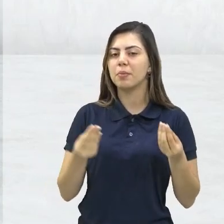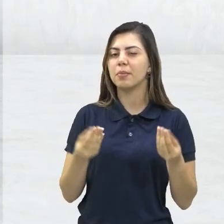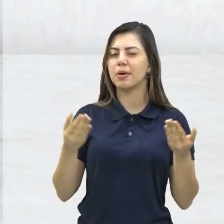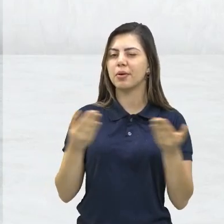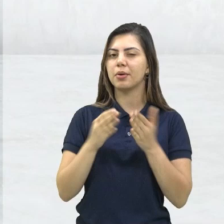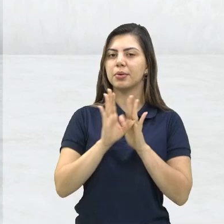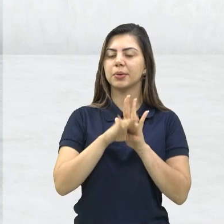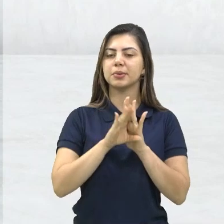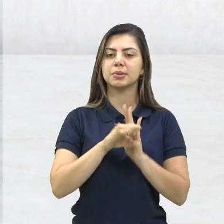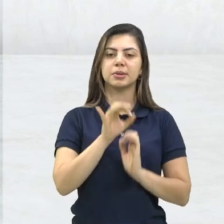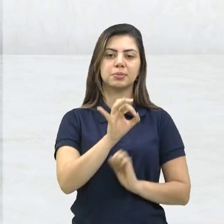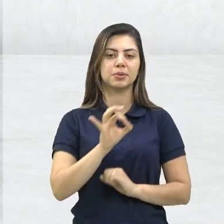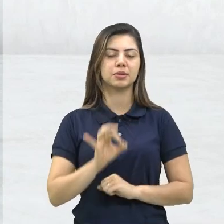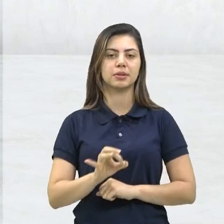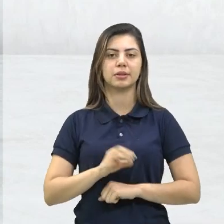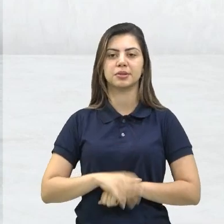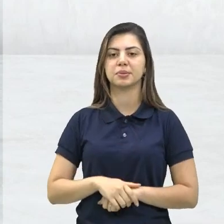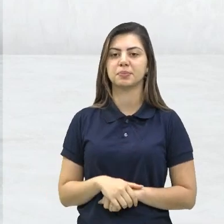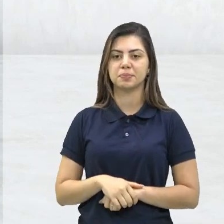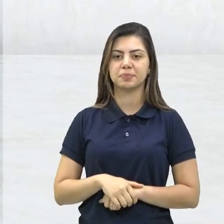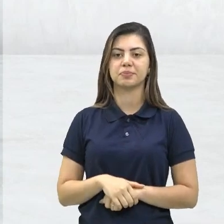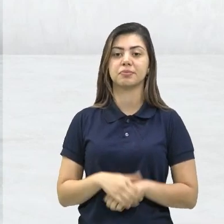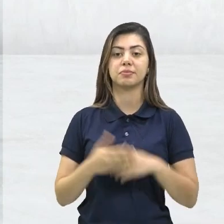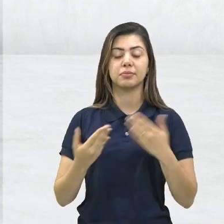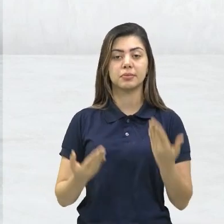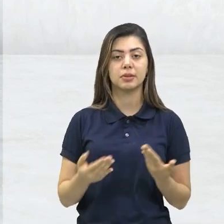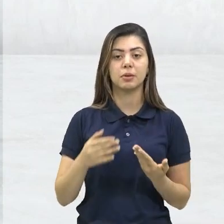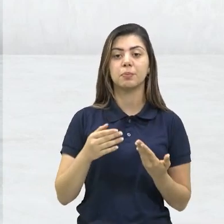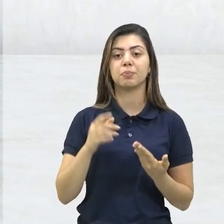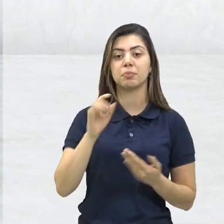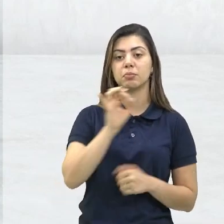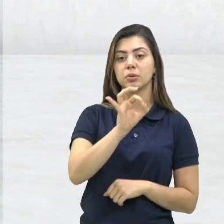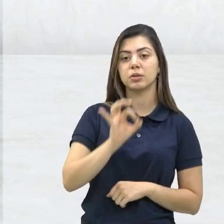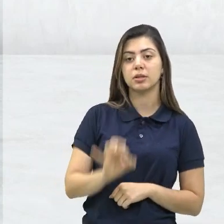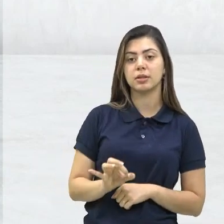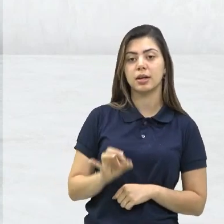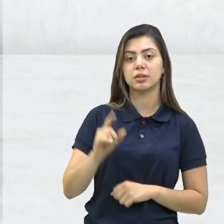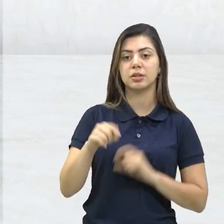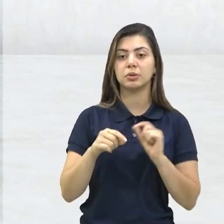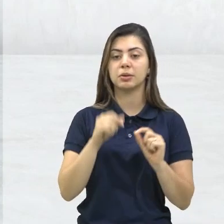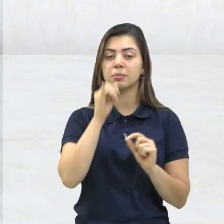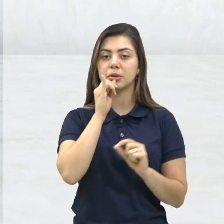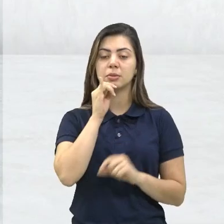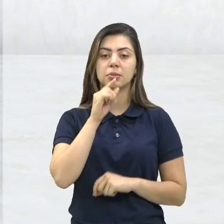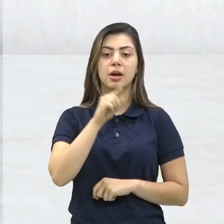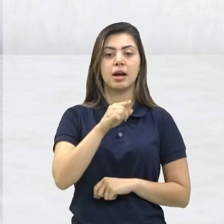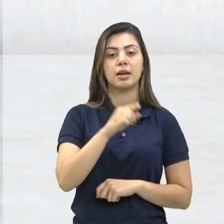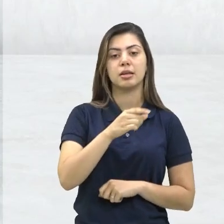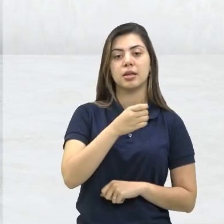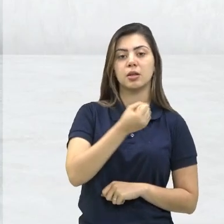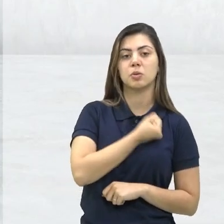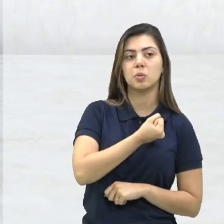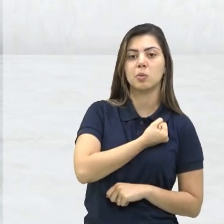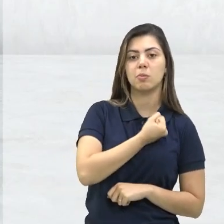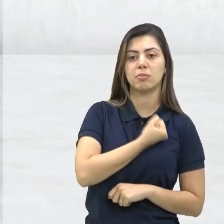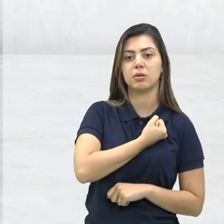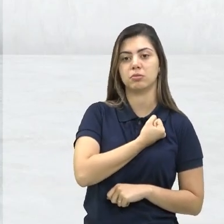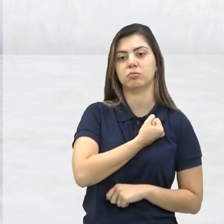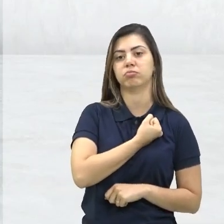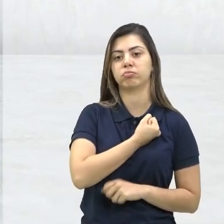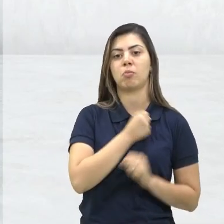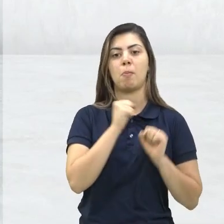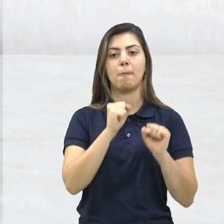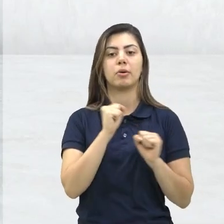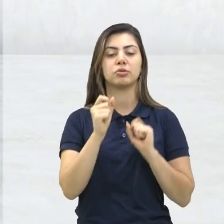definição, porcentagem é uma forma de expressar uma parte de um todo em 100 partes iguais.